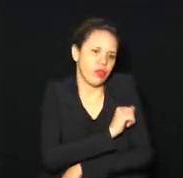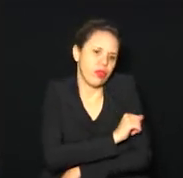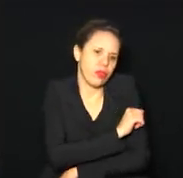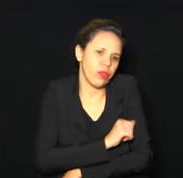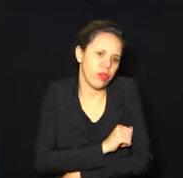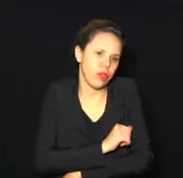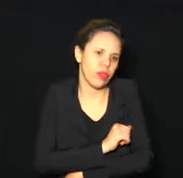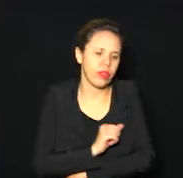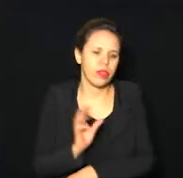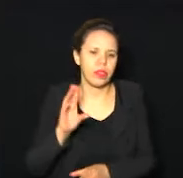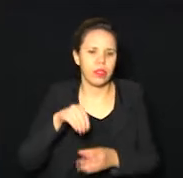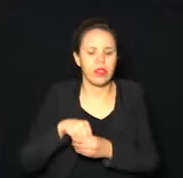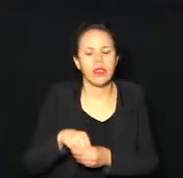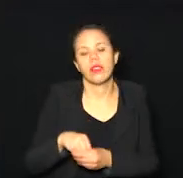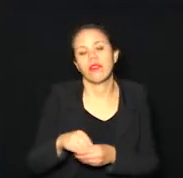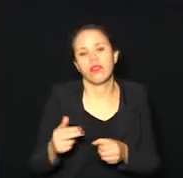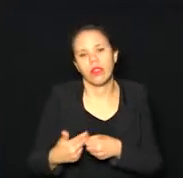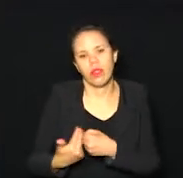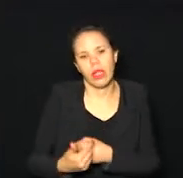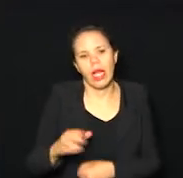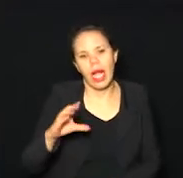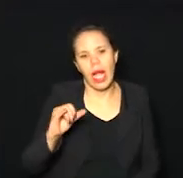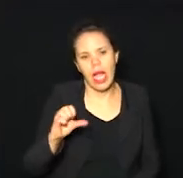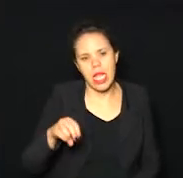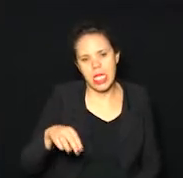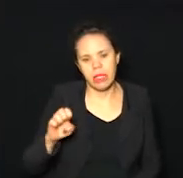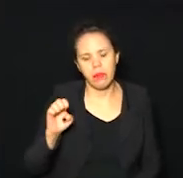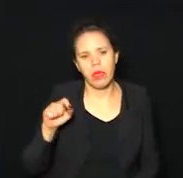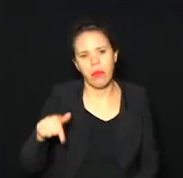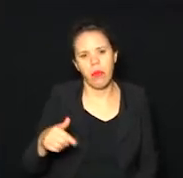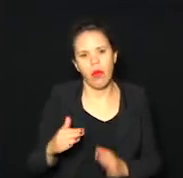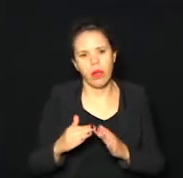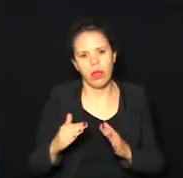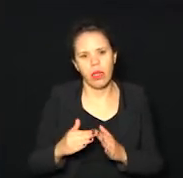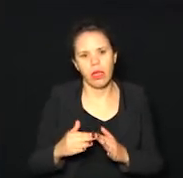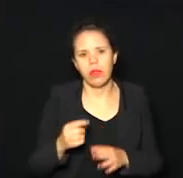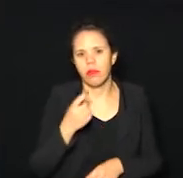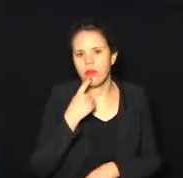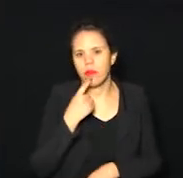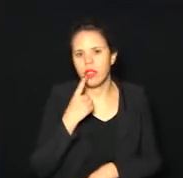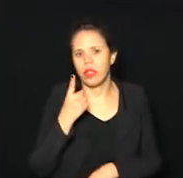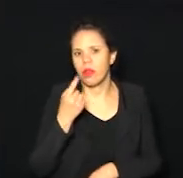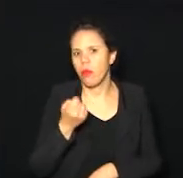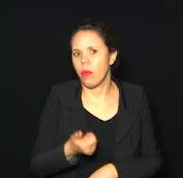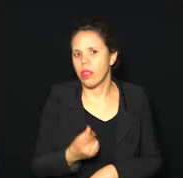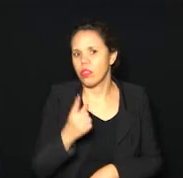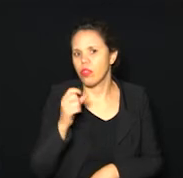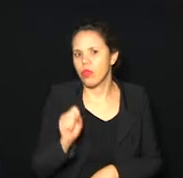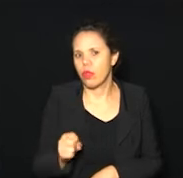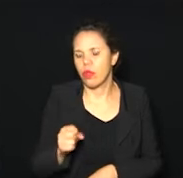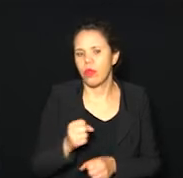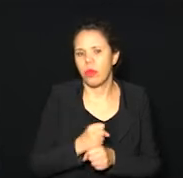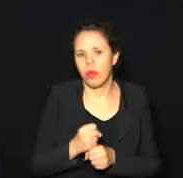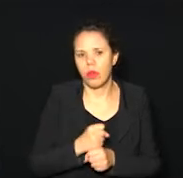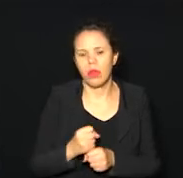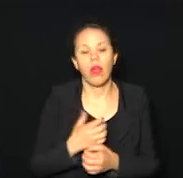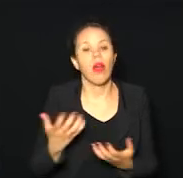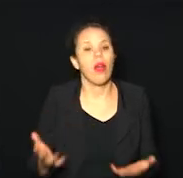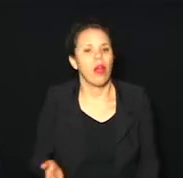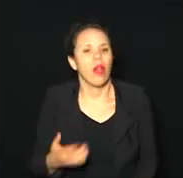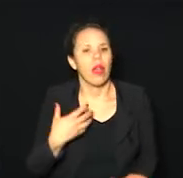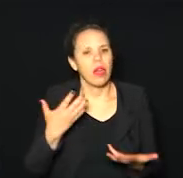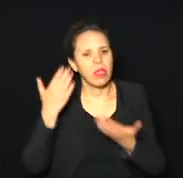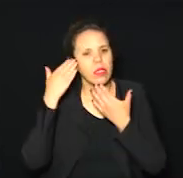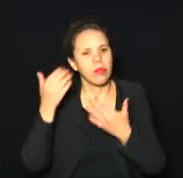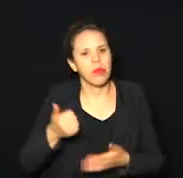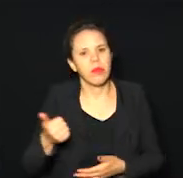Moro aqui em Campinas já há quase 18 anos. E eu queria agradecer primeiro a Mariana